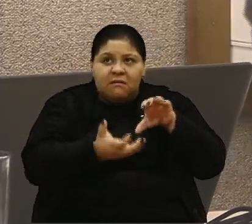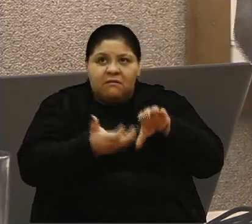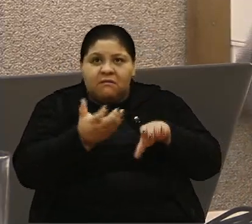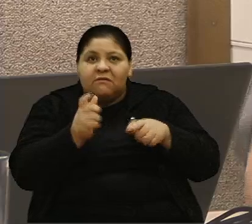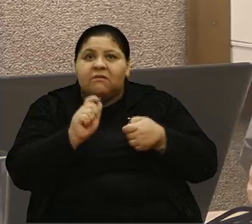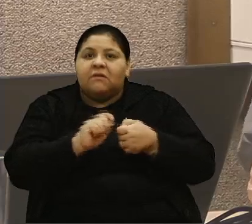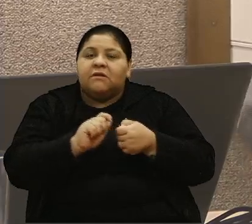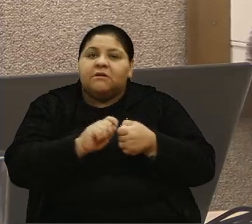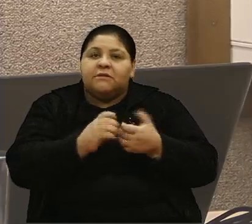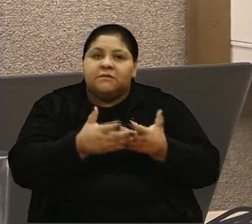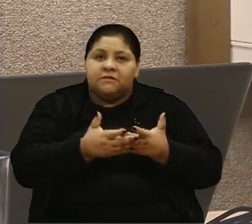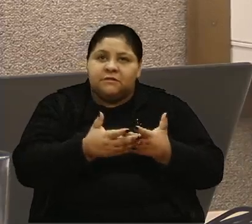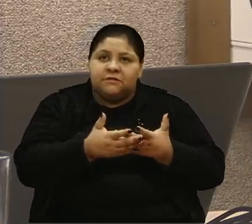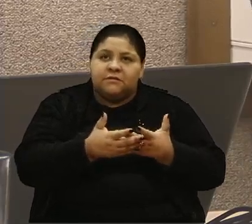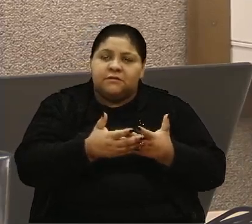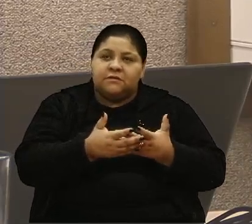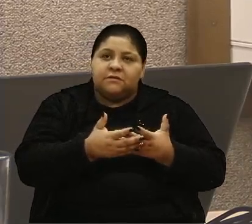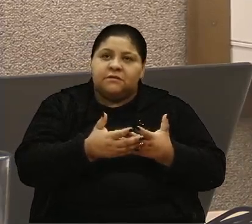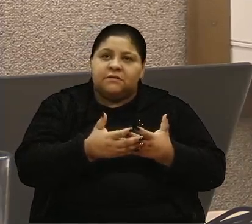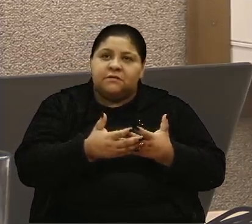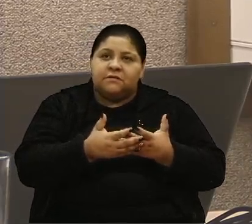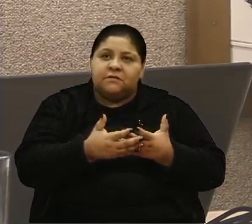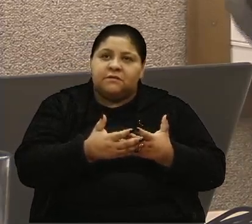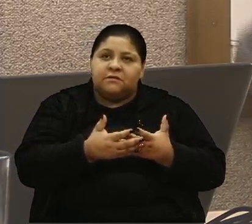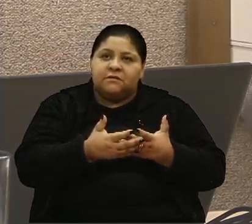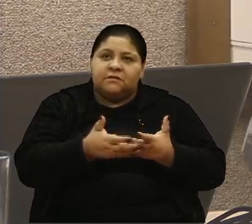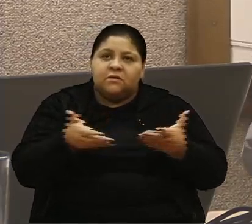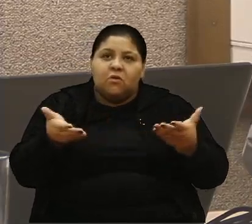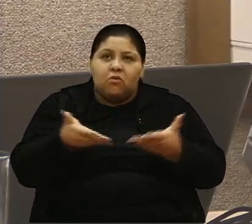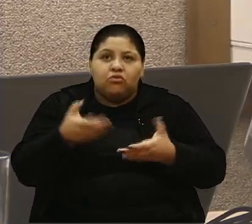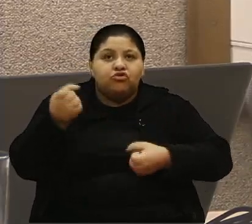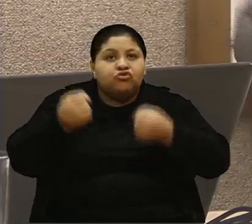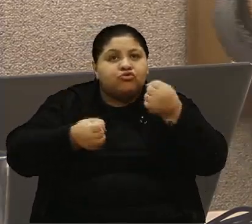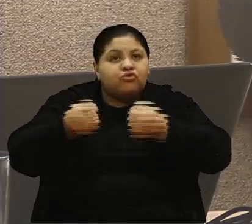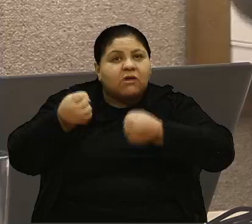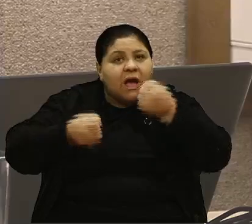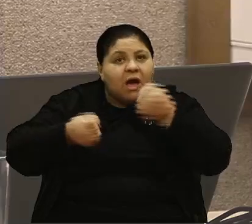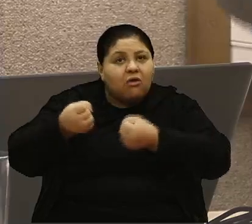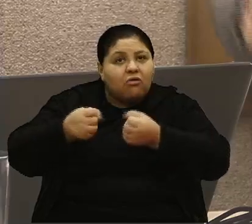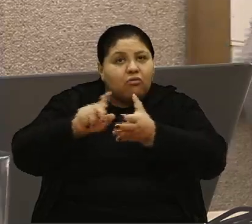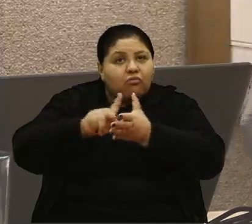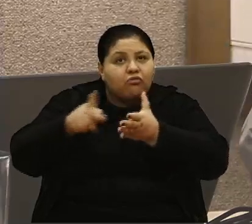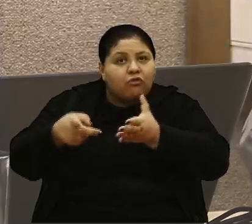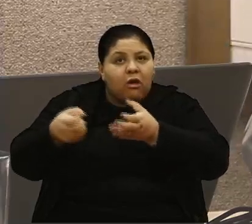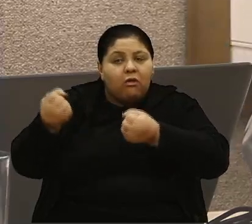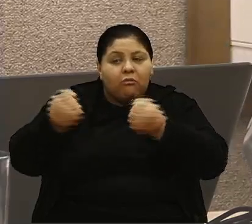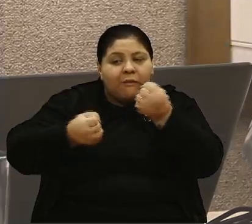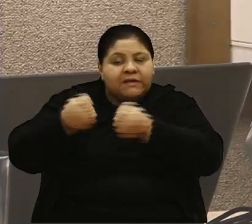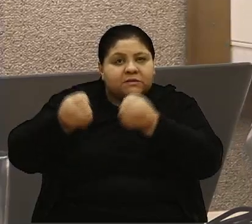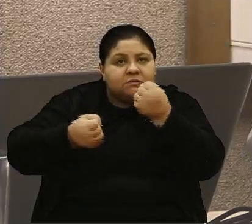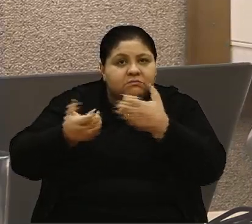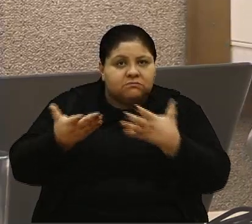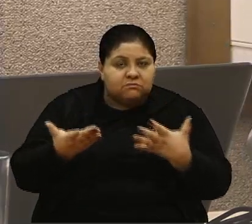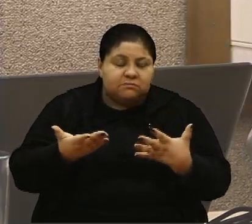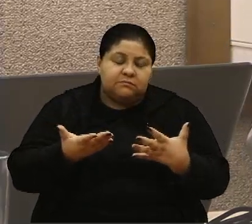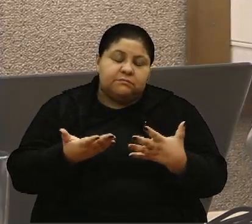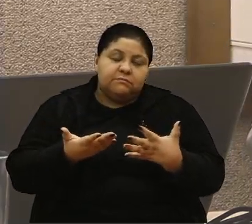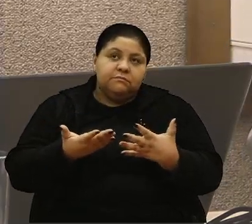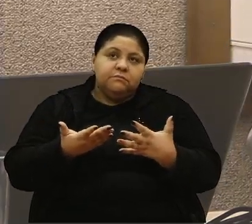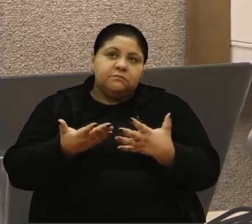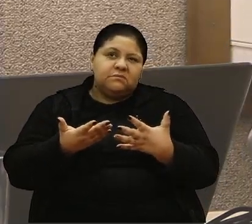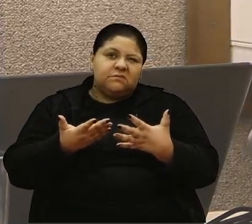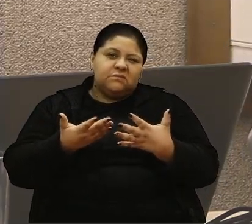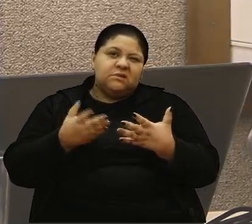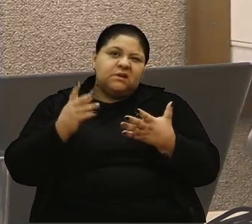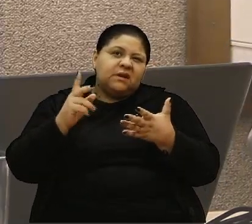faz questão, estava lá com o carro dele, né? O carro dele, me levando para lá e para cá. Então, muito